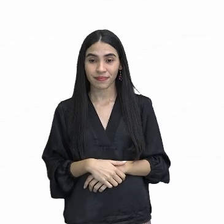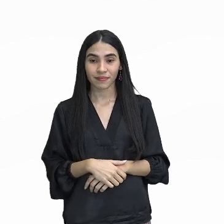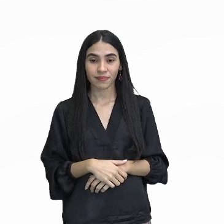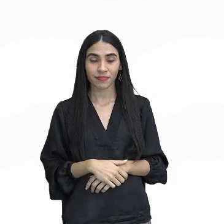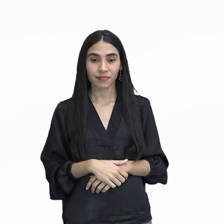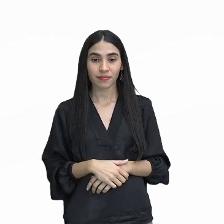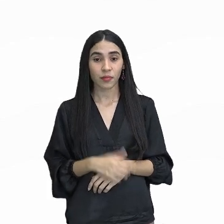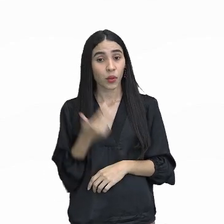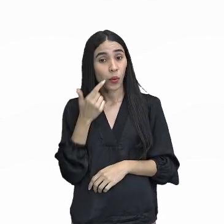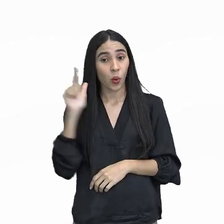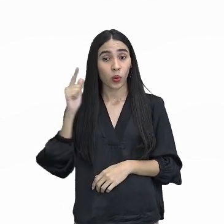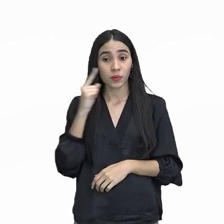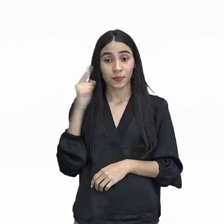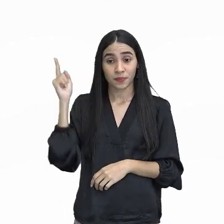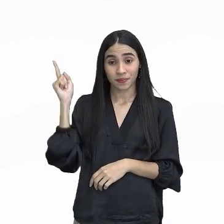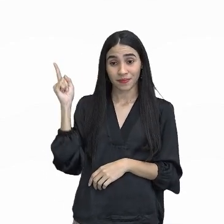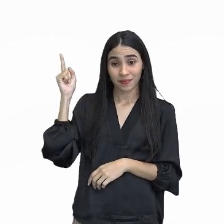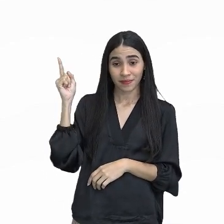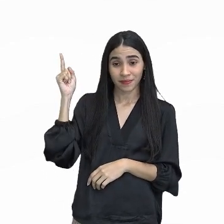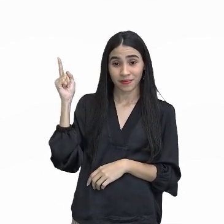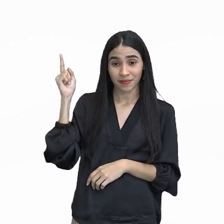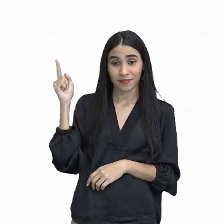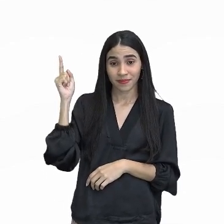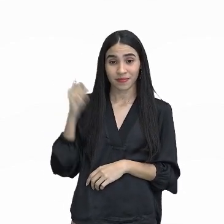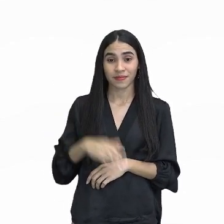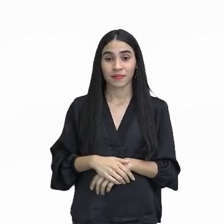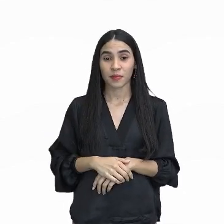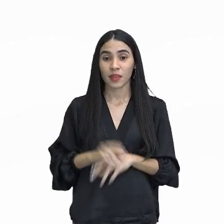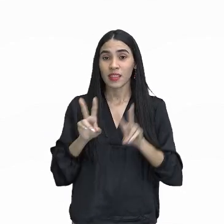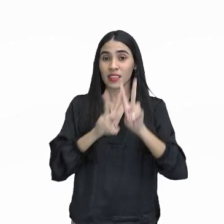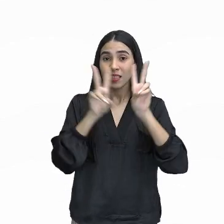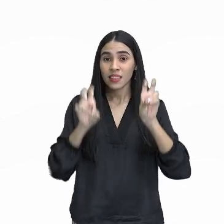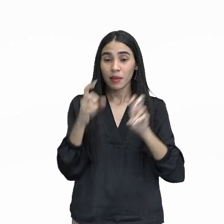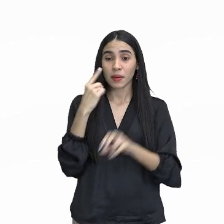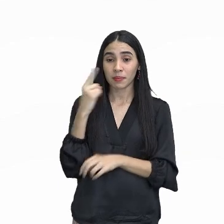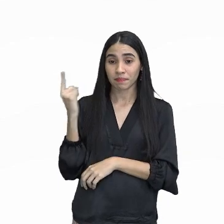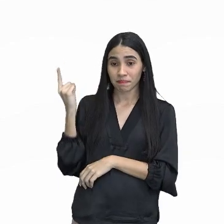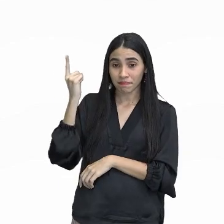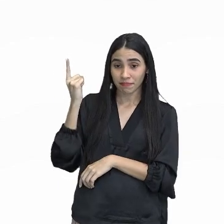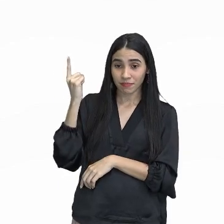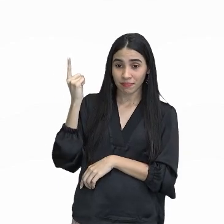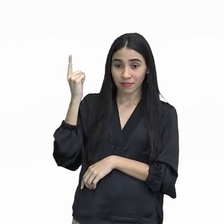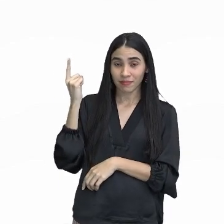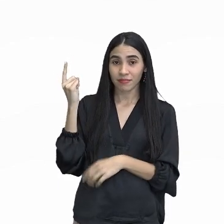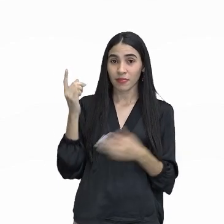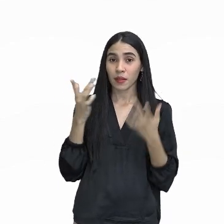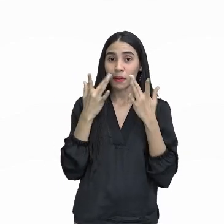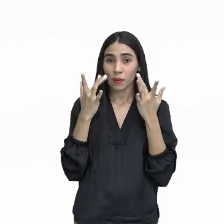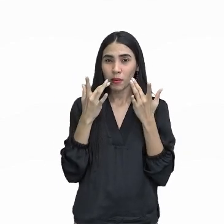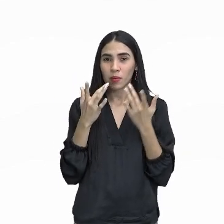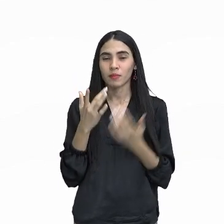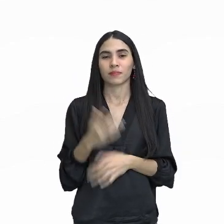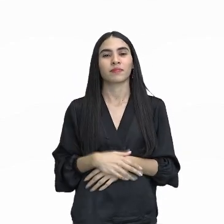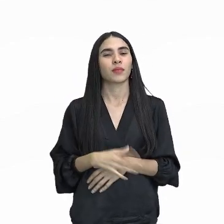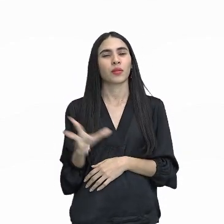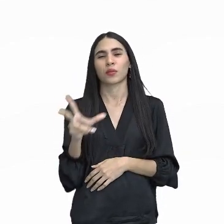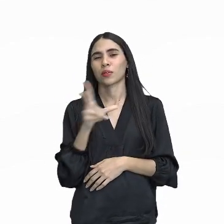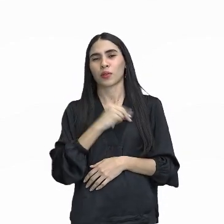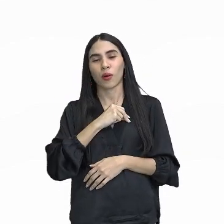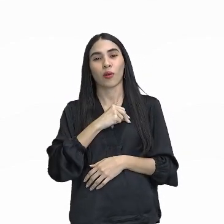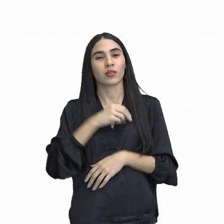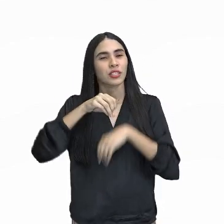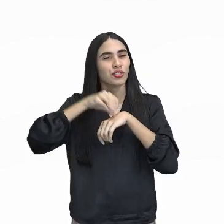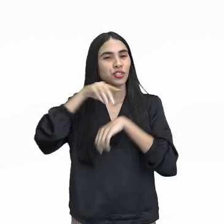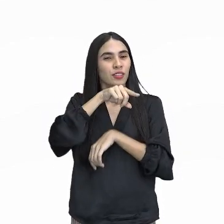desse outro ao lado, Sonhos de uma Noite de Verão. Uau! Se não conhece, fica a recomendação